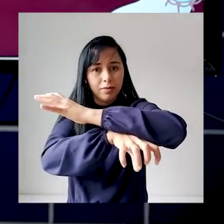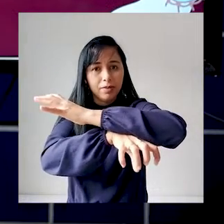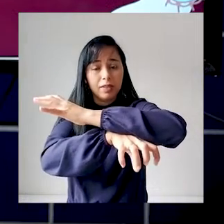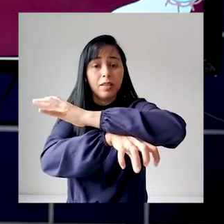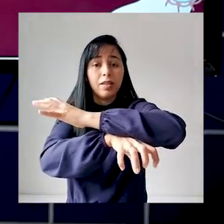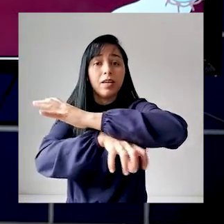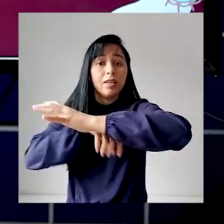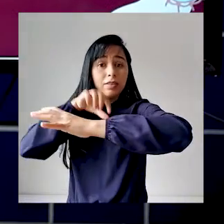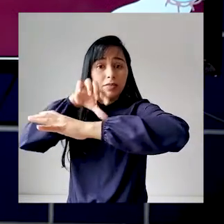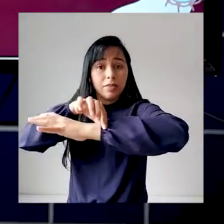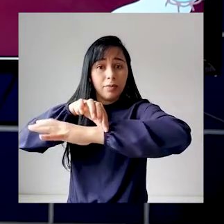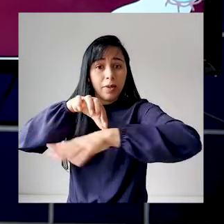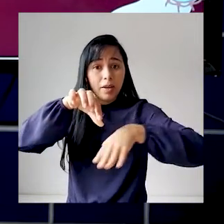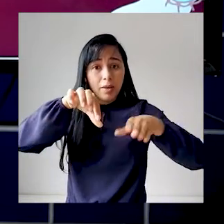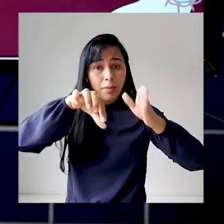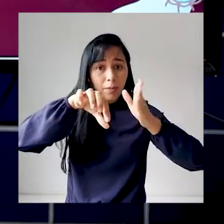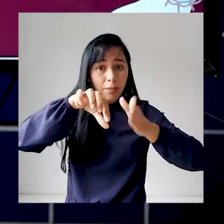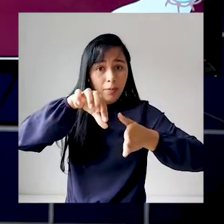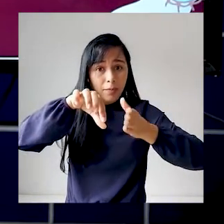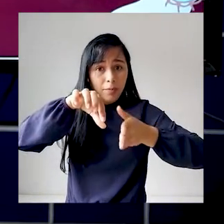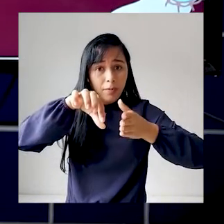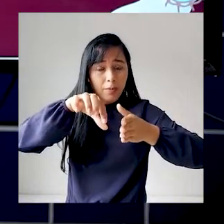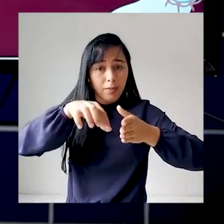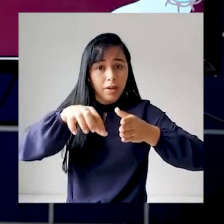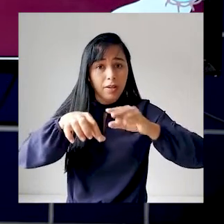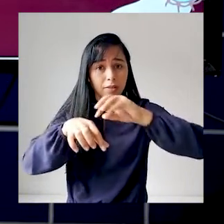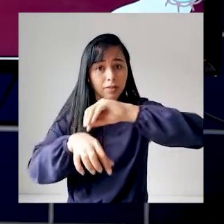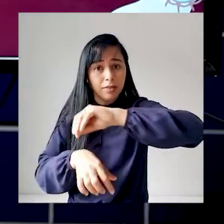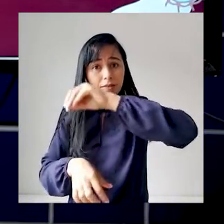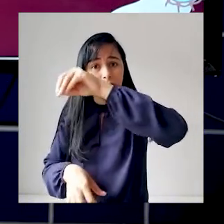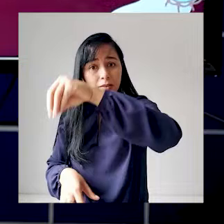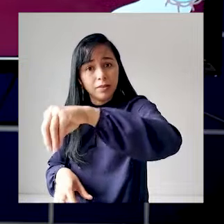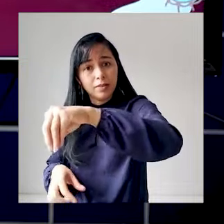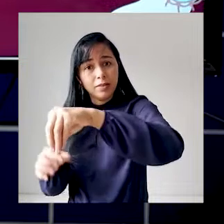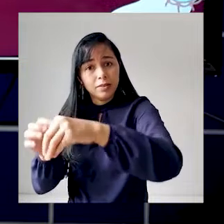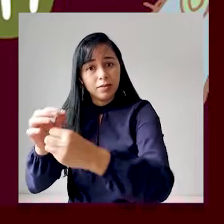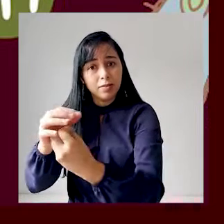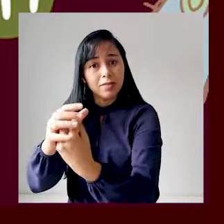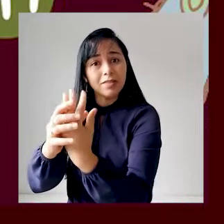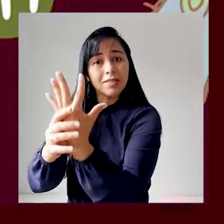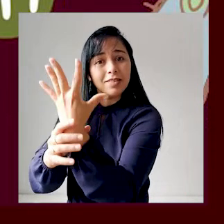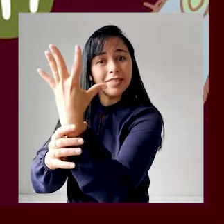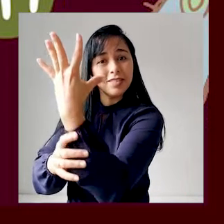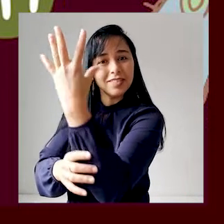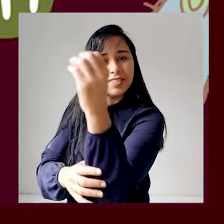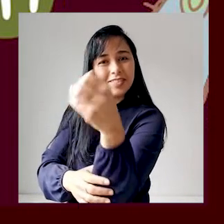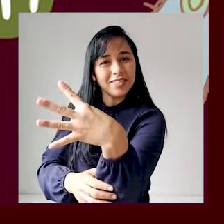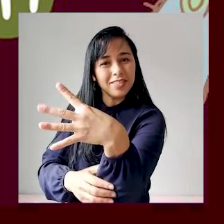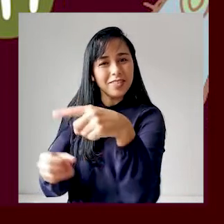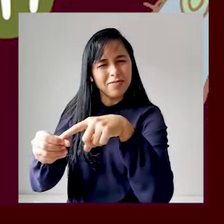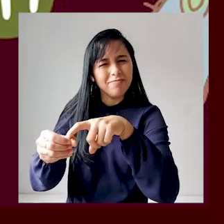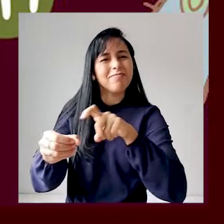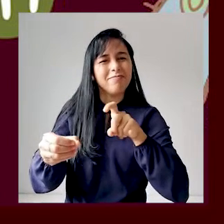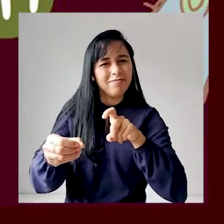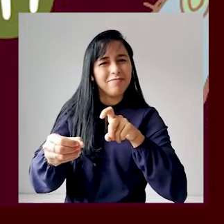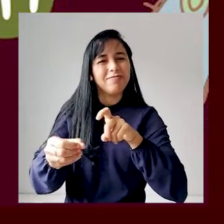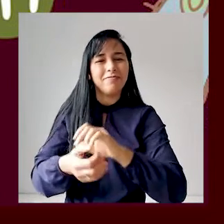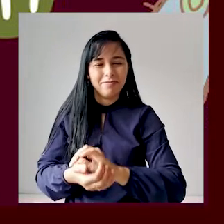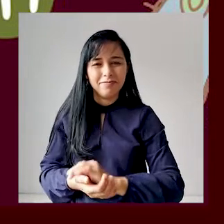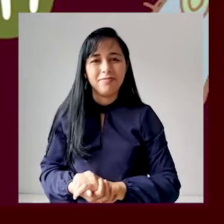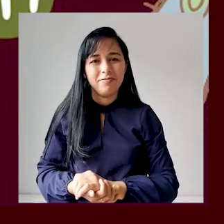você cortar aqui no meio, pegar essa mudinha e plantar mais do lado, vai nascer uma planta